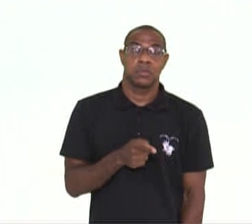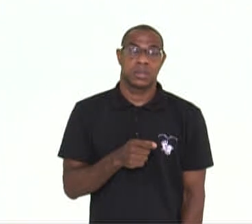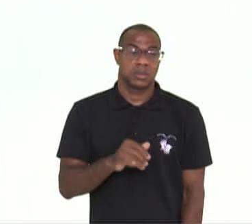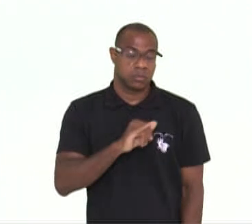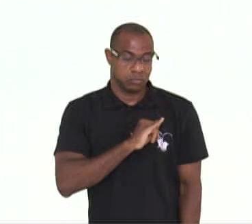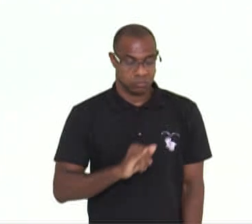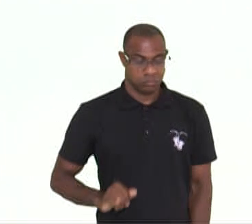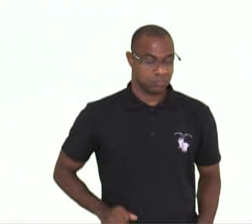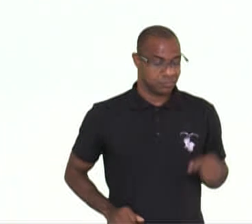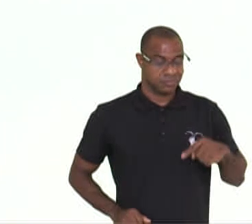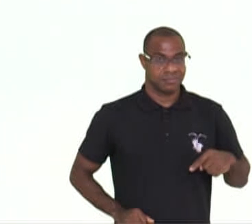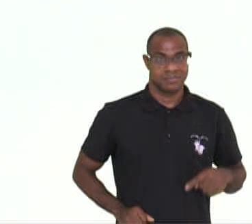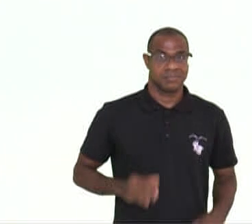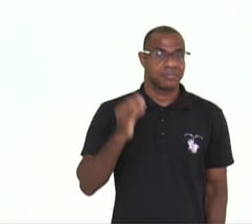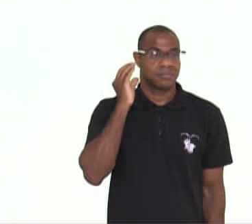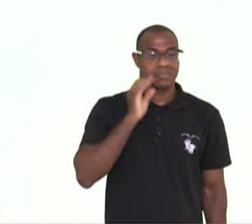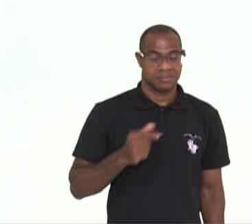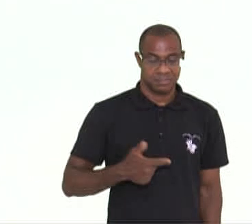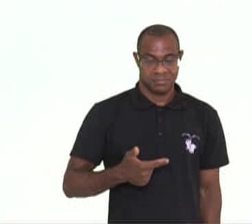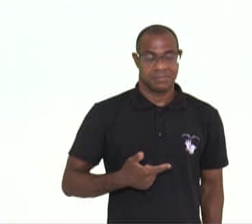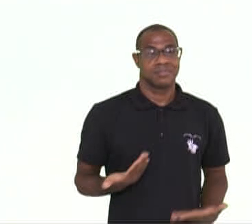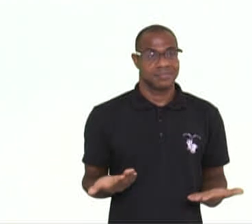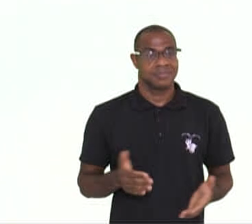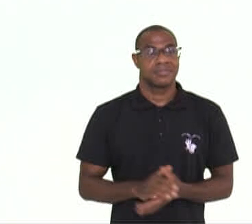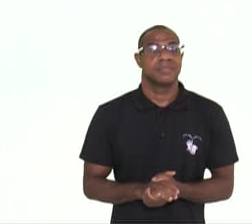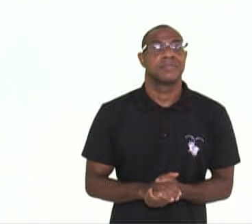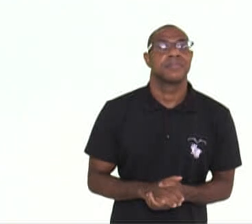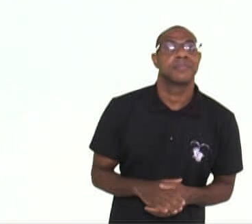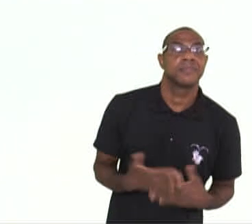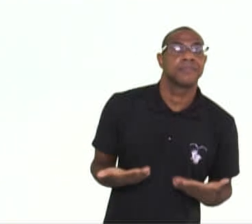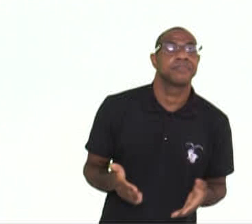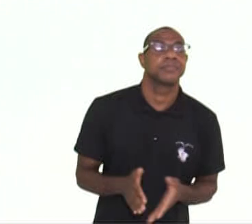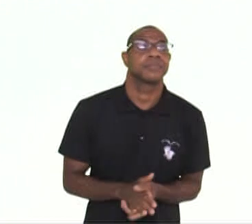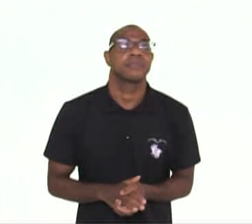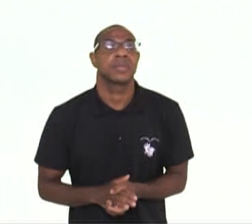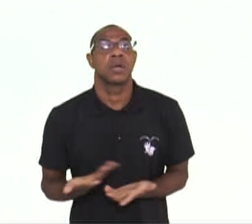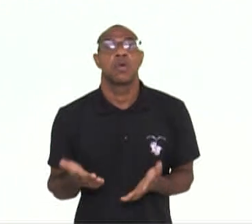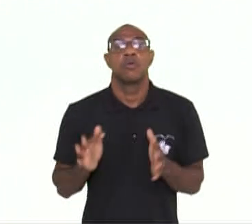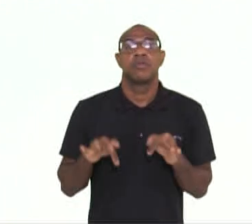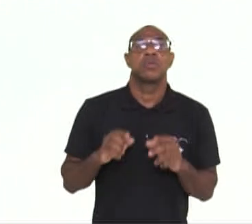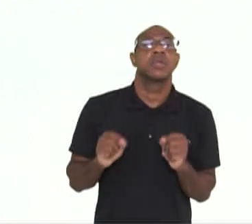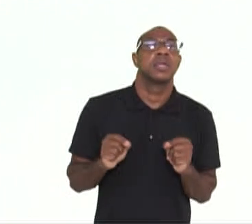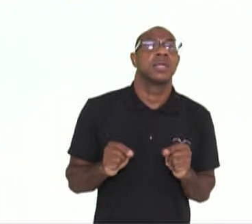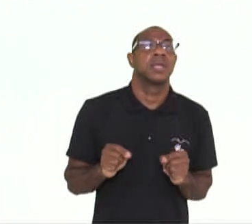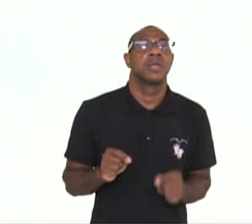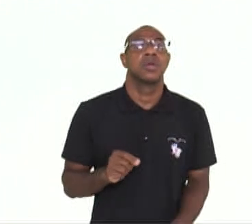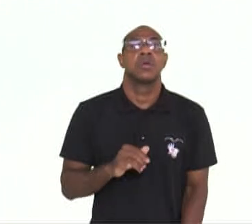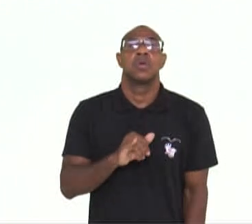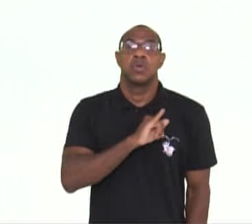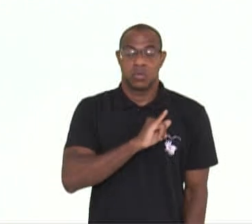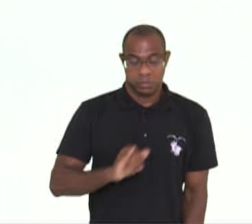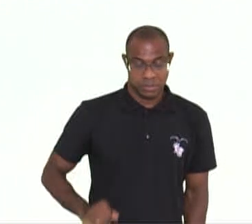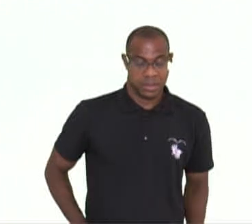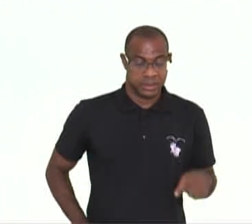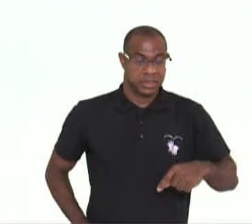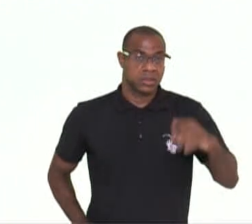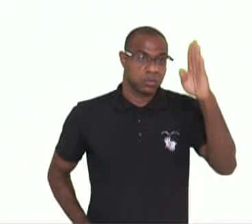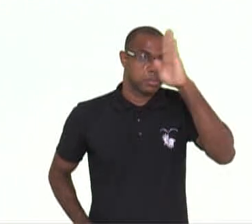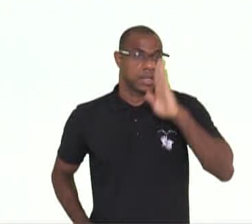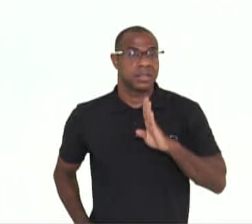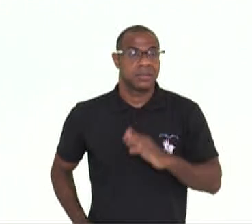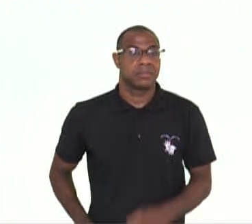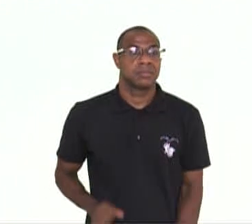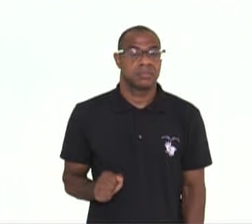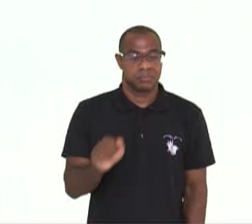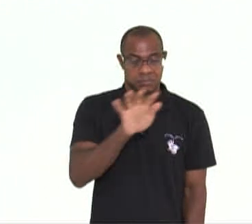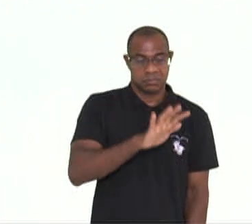Dom Pedro II. E agora a gente chega no grande fim do Império do Brasil. Essa figura do lado